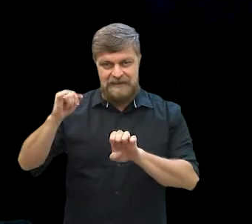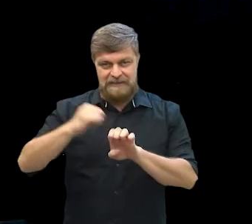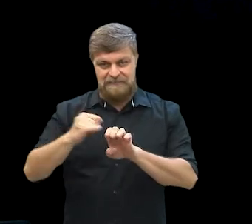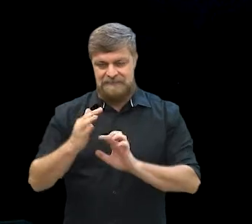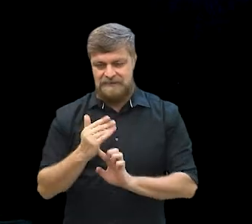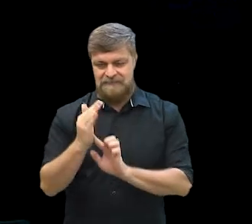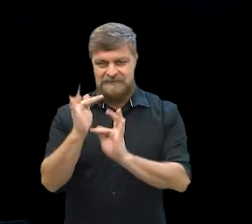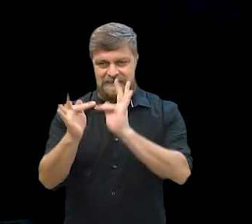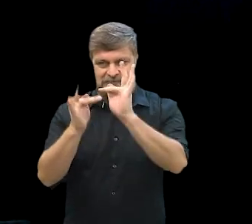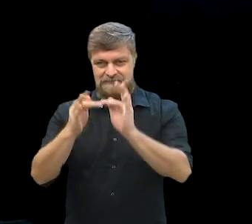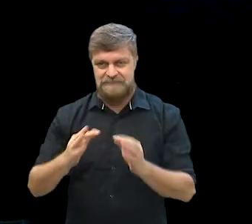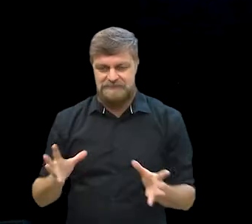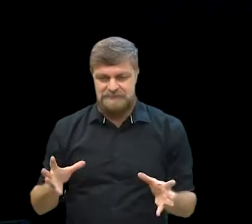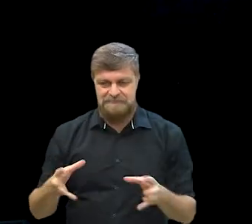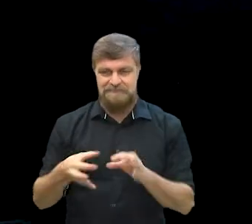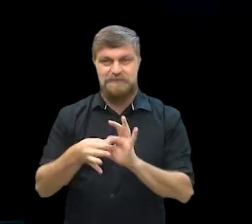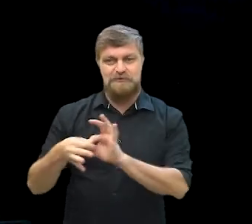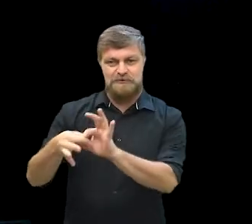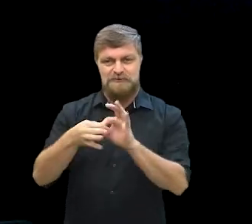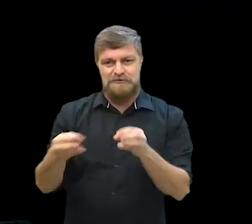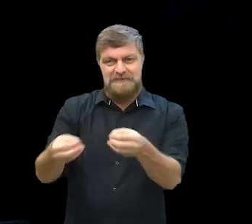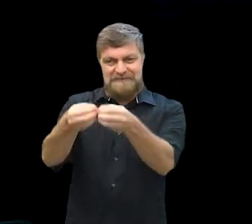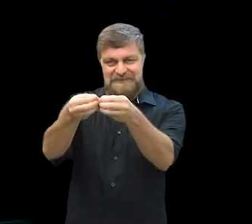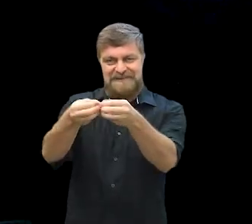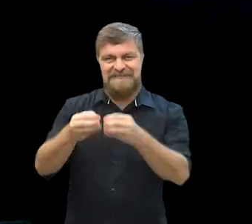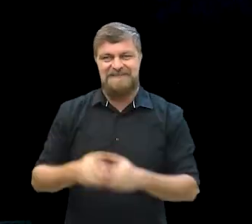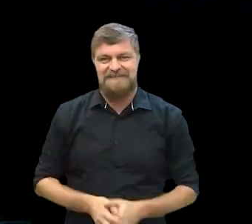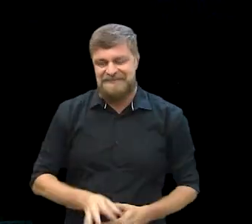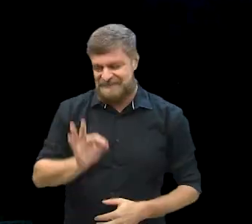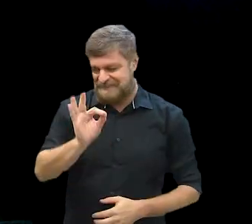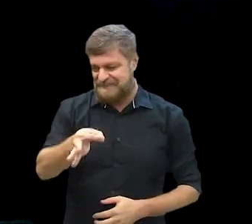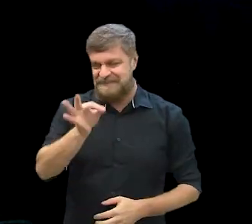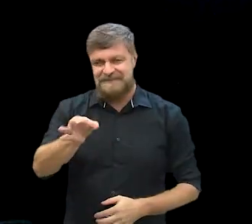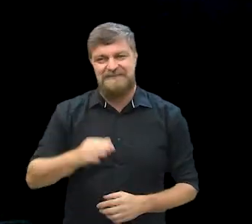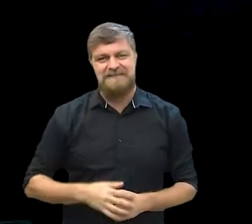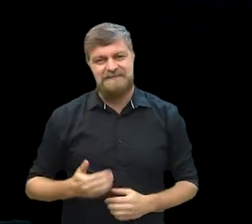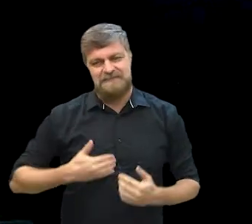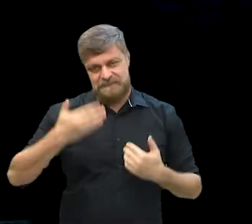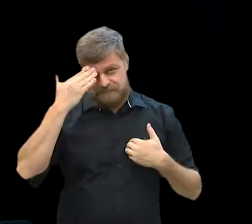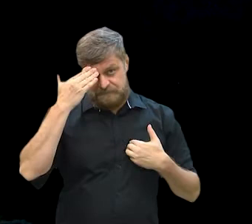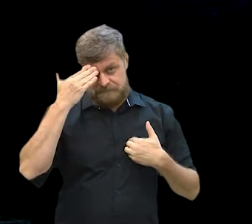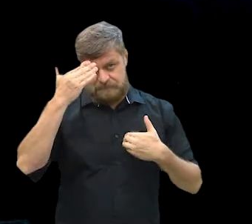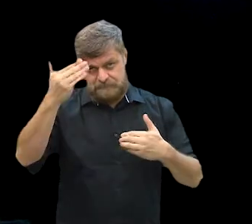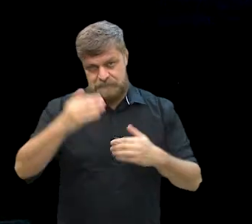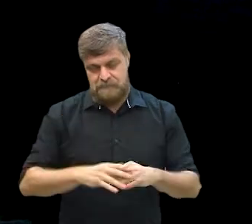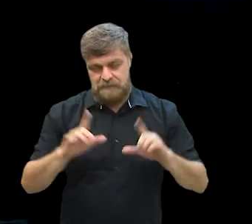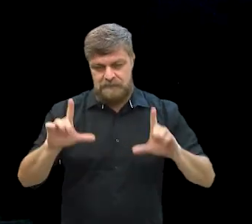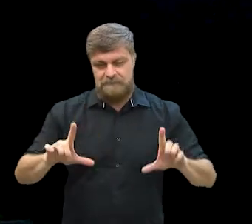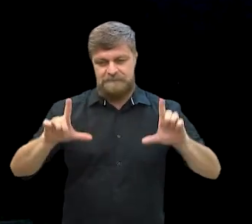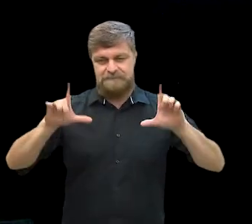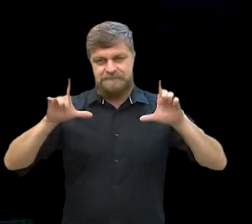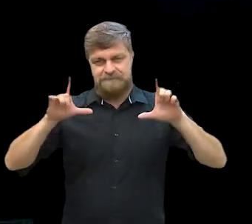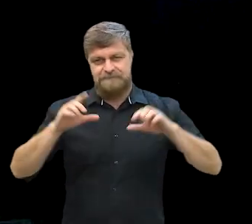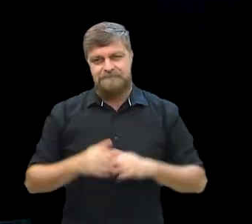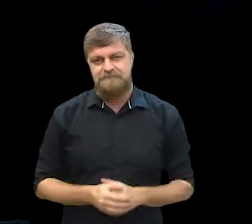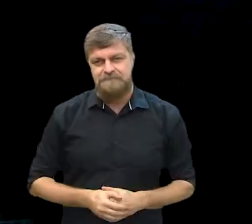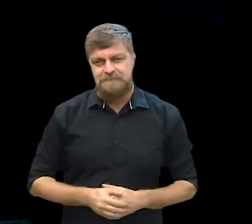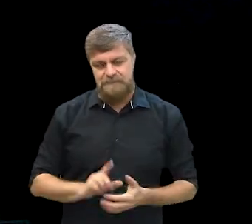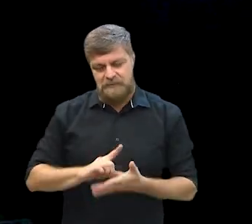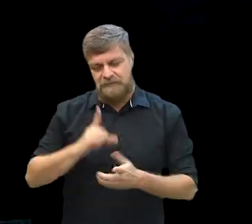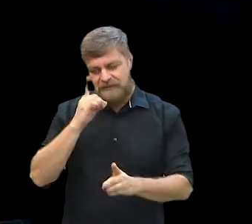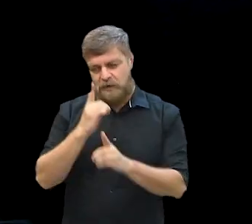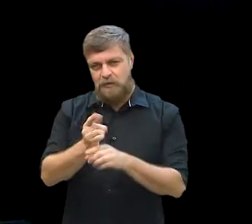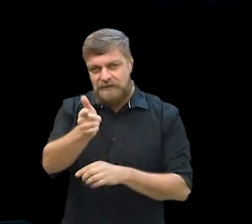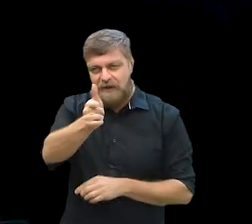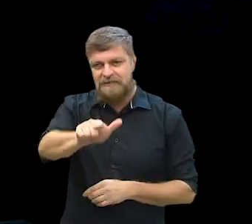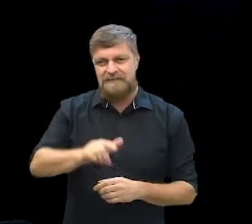inovação e tecnologia tudo junto, né? Tudo junto, tudo junto. Tá certo, então eu agradeço a sua participação e